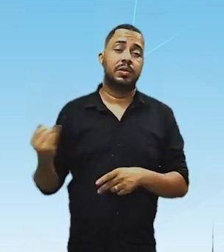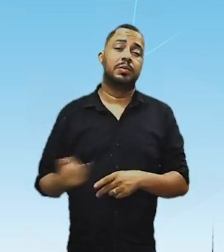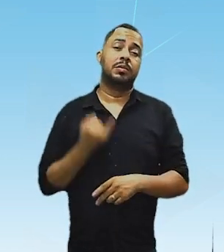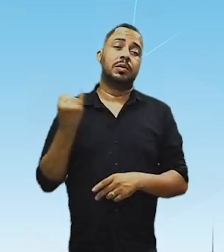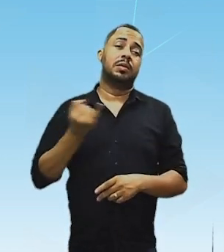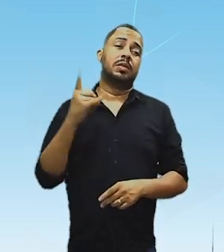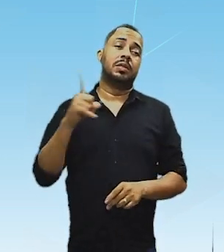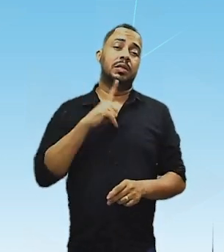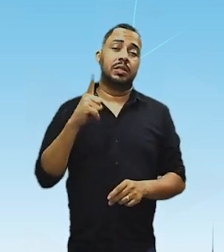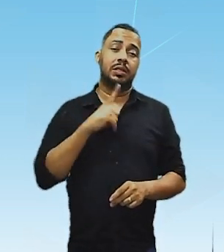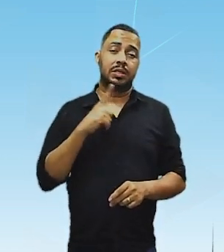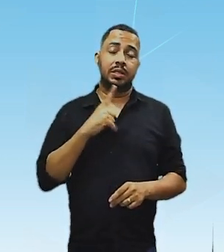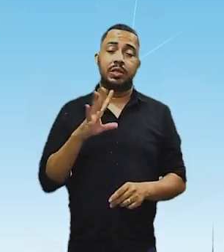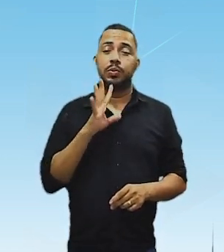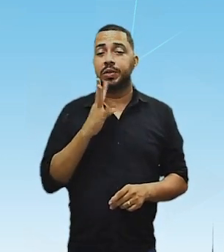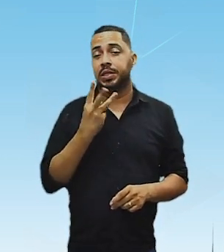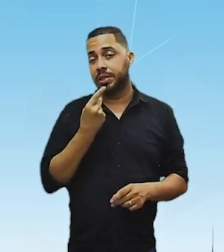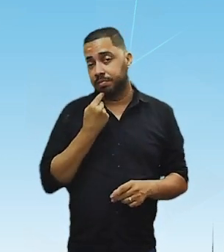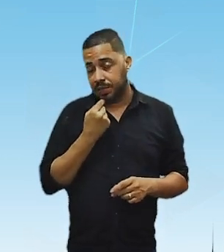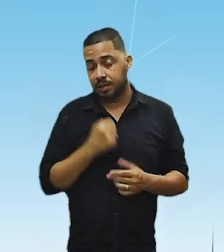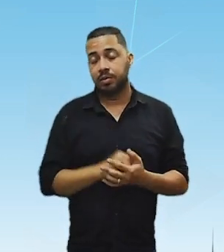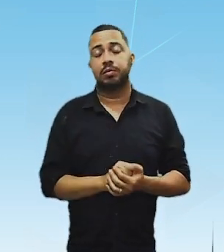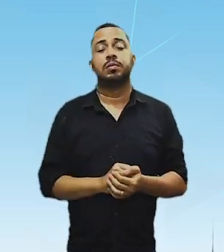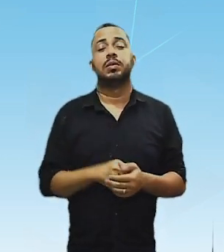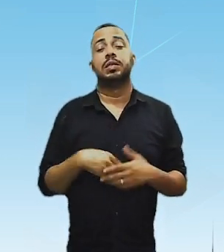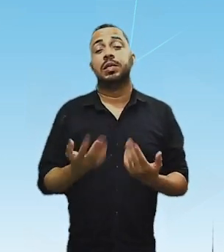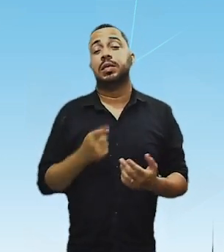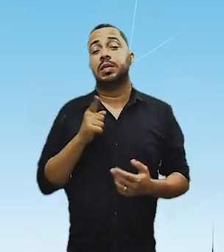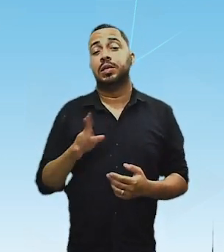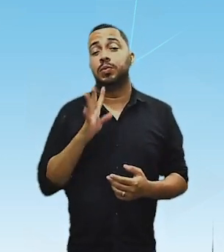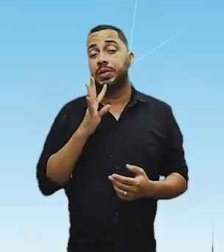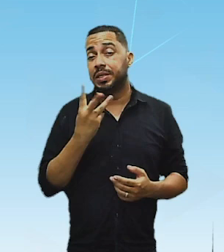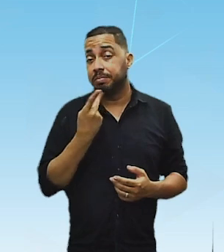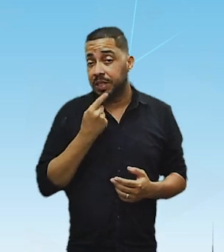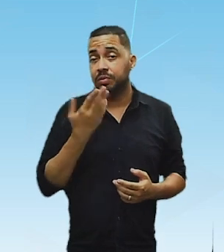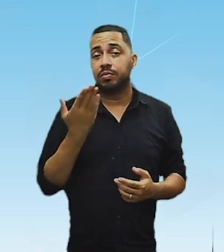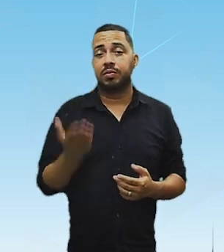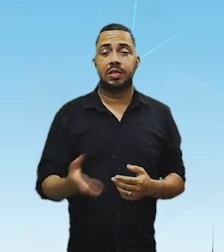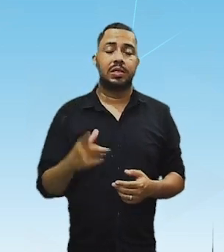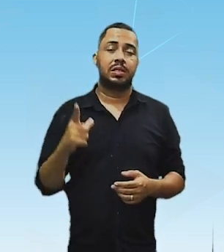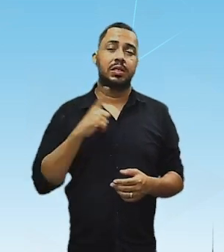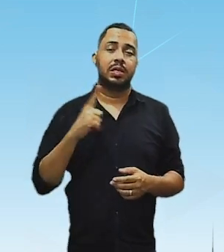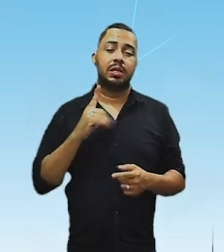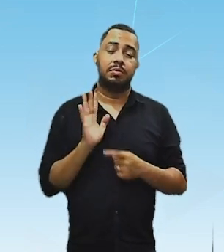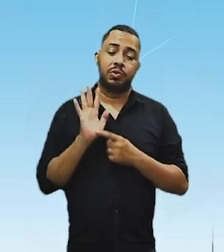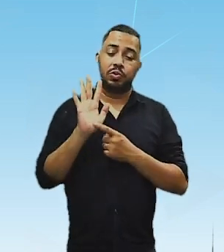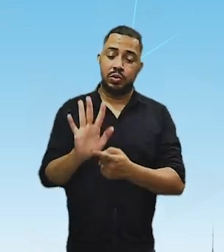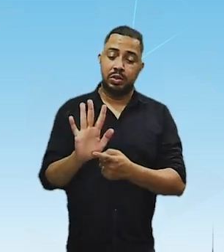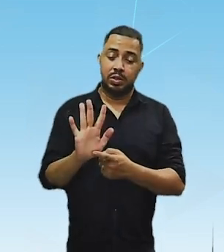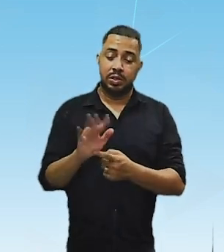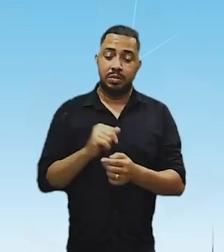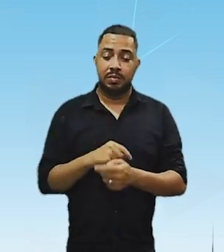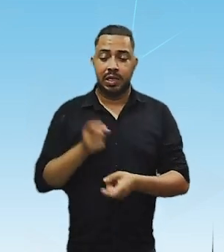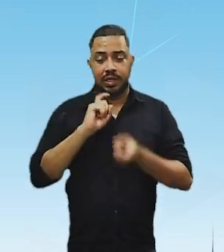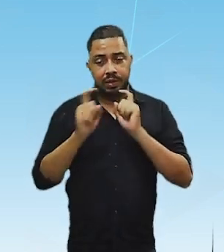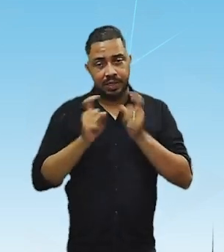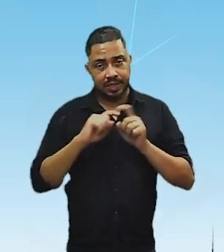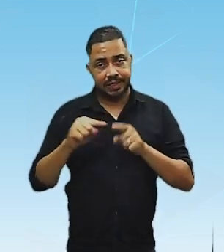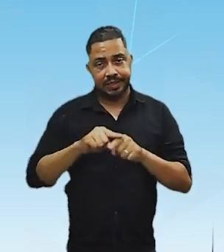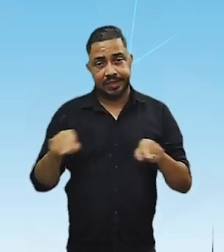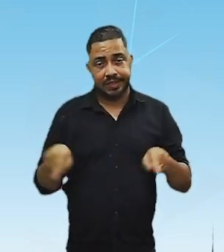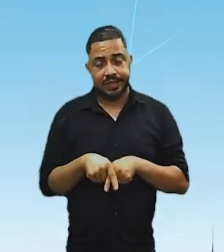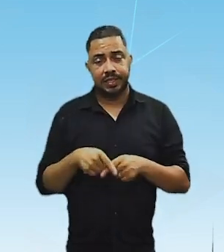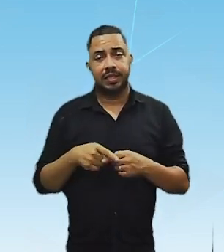ter aquele conhecimento, que aquele conhecimento que vocês estão trazendo para debater em sala de aula